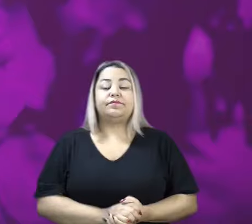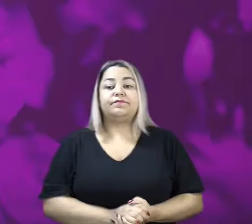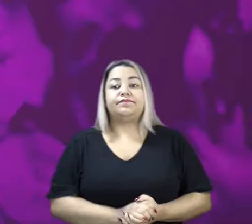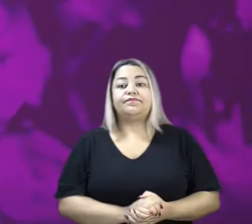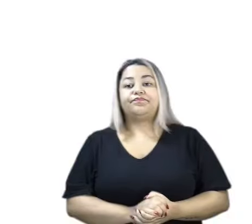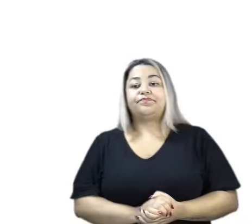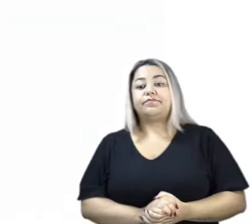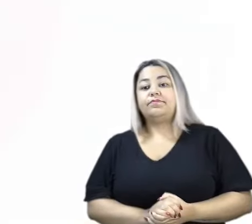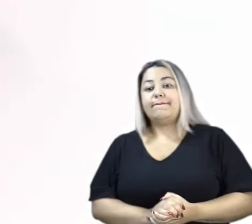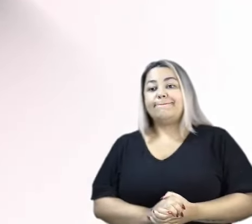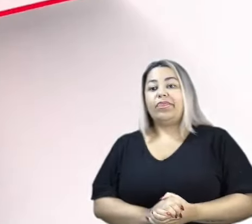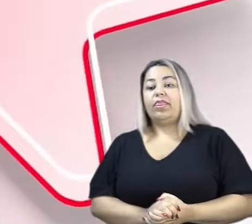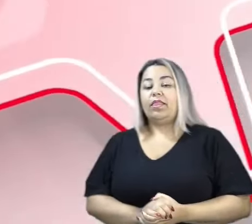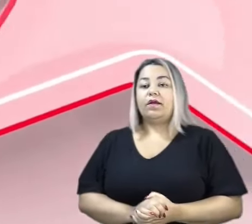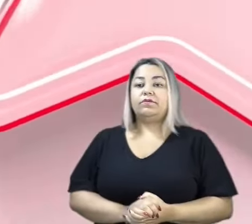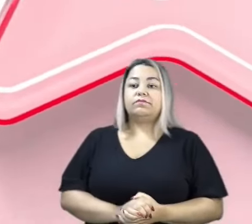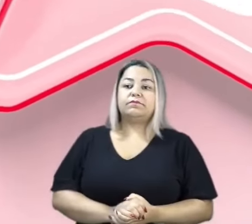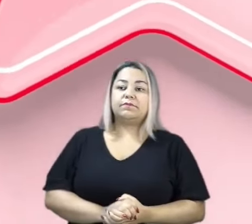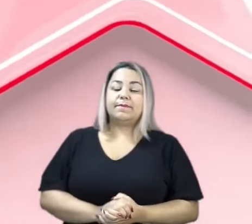poder.